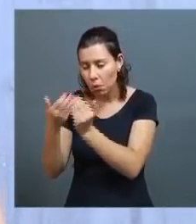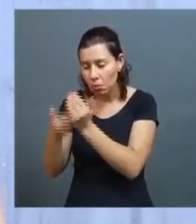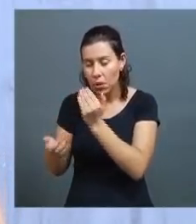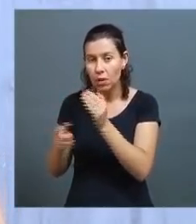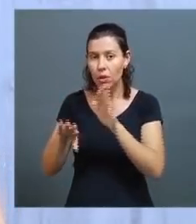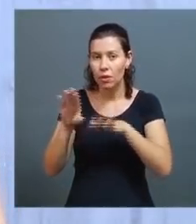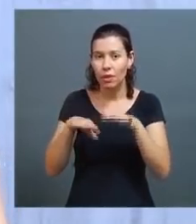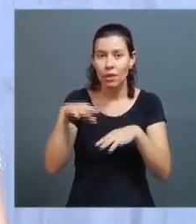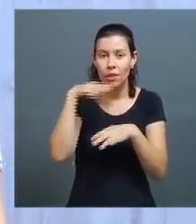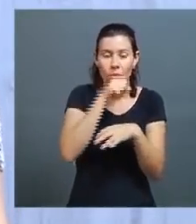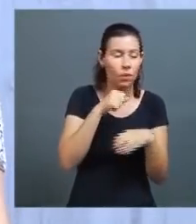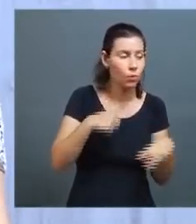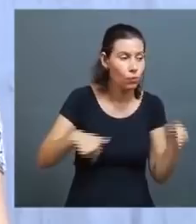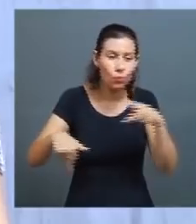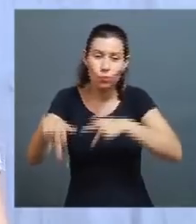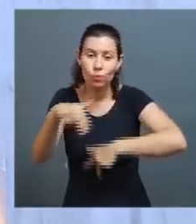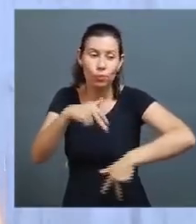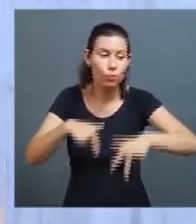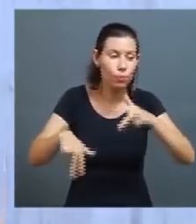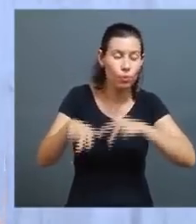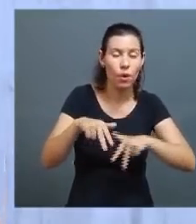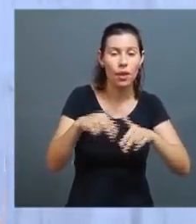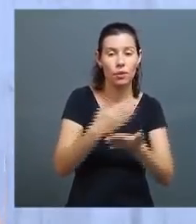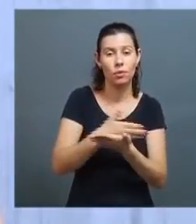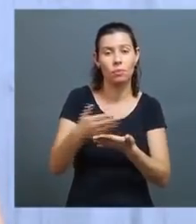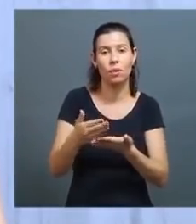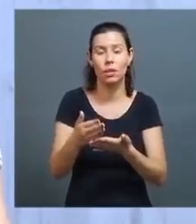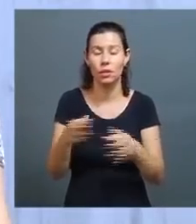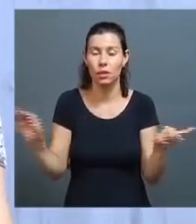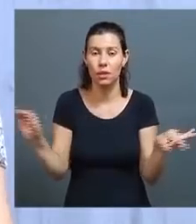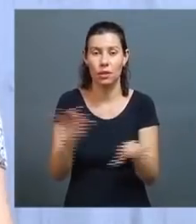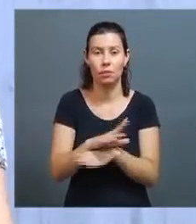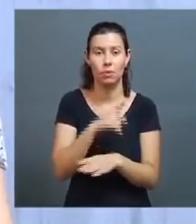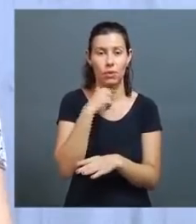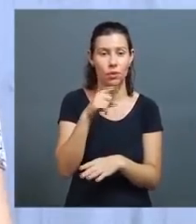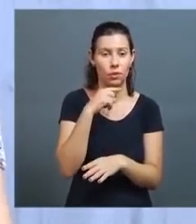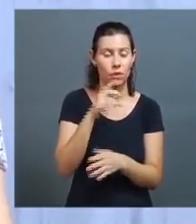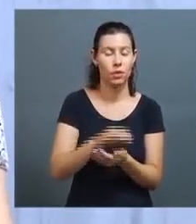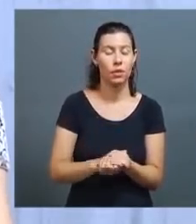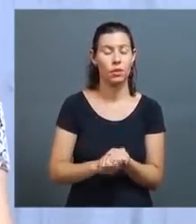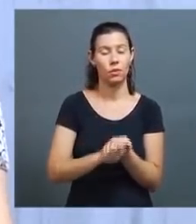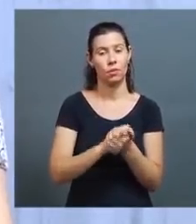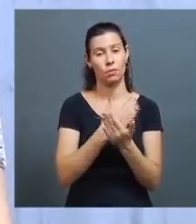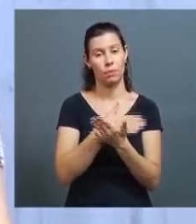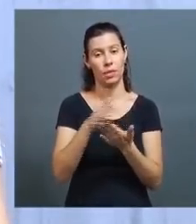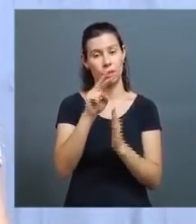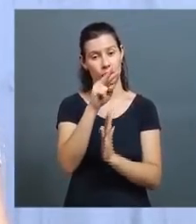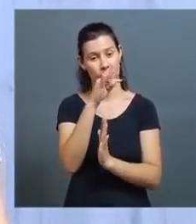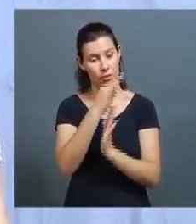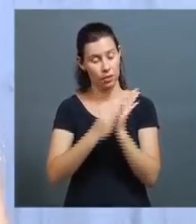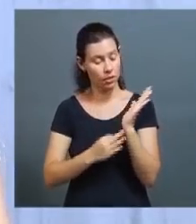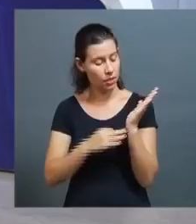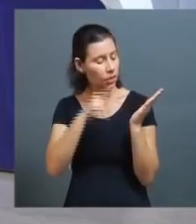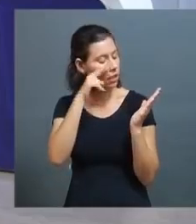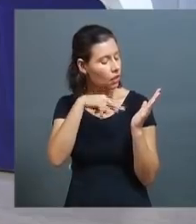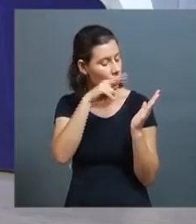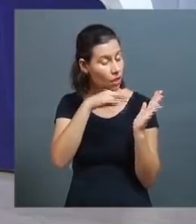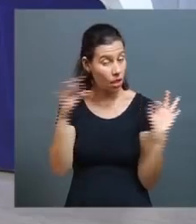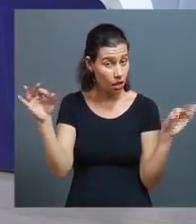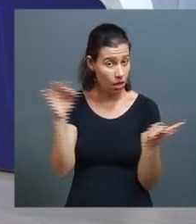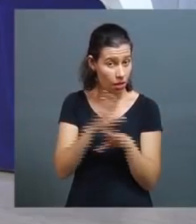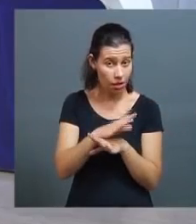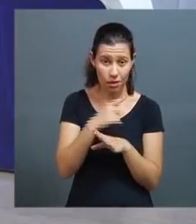finaliza a tarefa. Então, ele começa, não finaliza aquele raciocínio. Começa um texto e não consegue